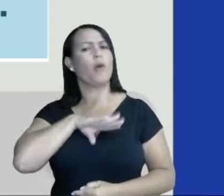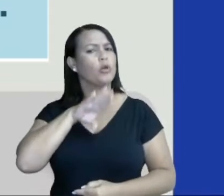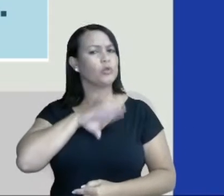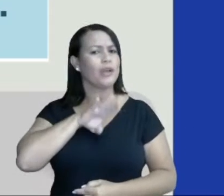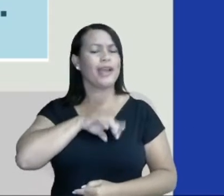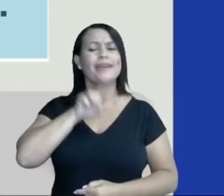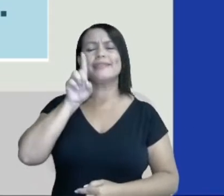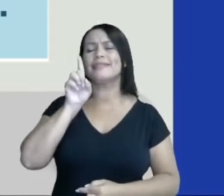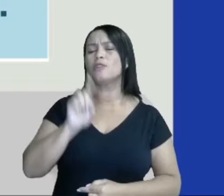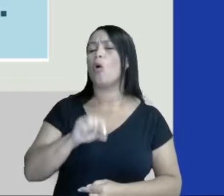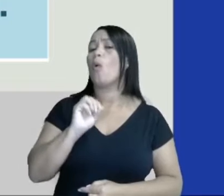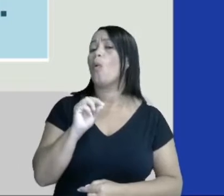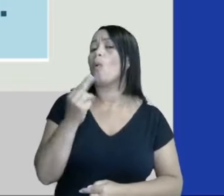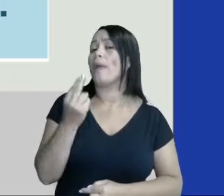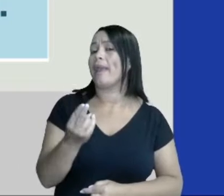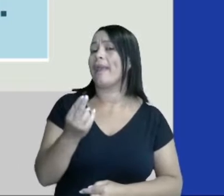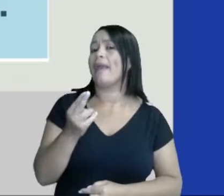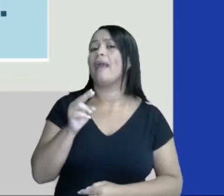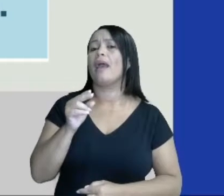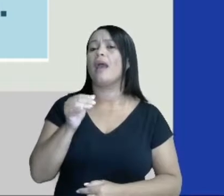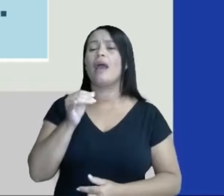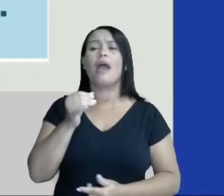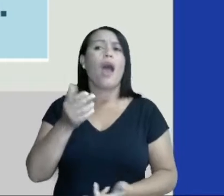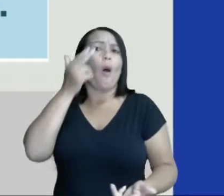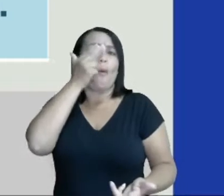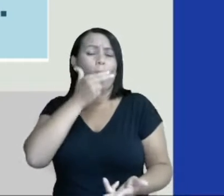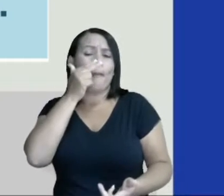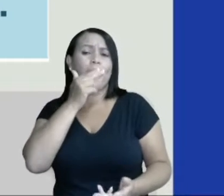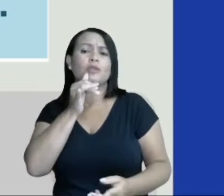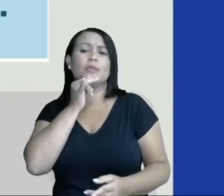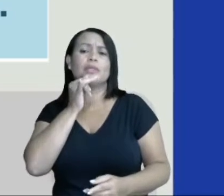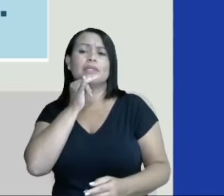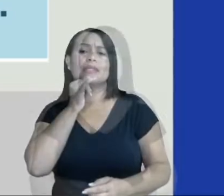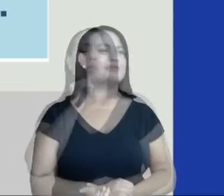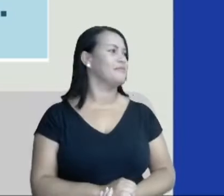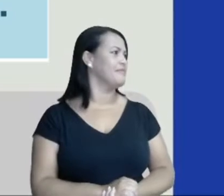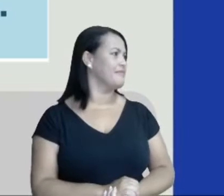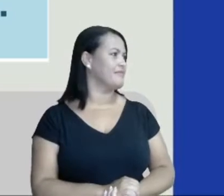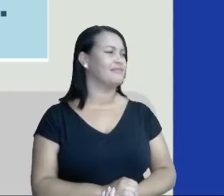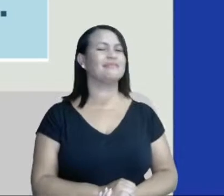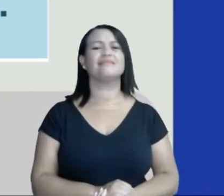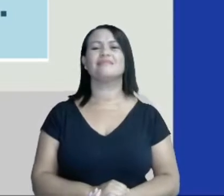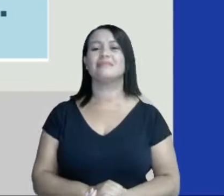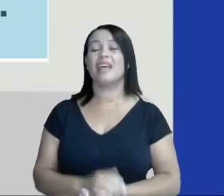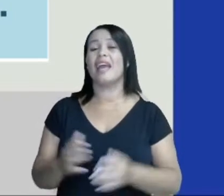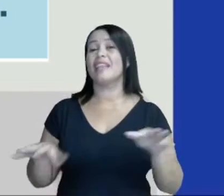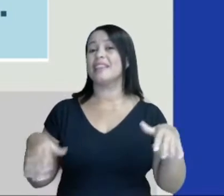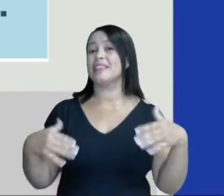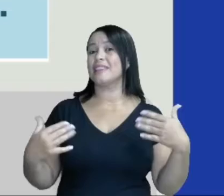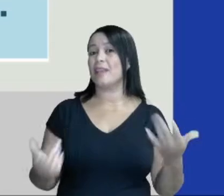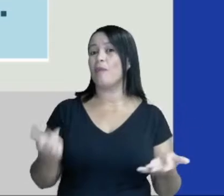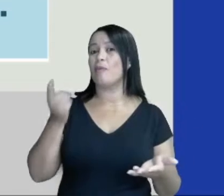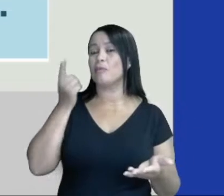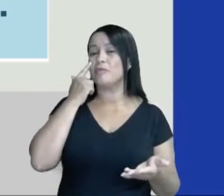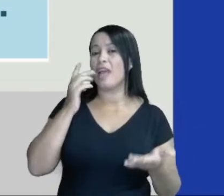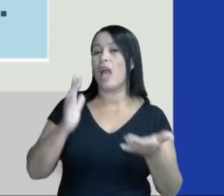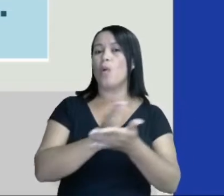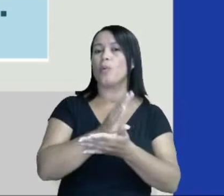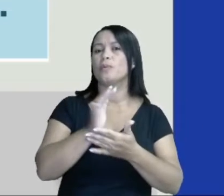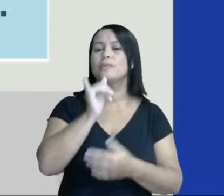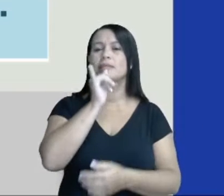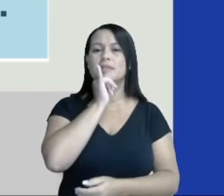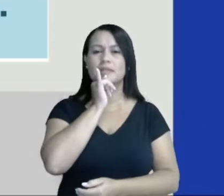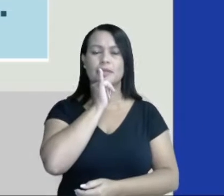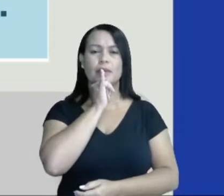é aquele que recebe a ação direta do verbo. Então, vamos ver alguns exemplos. Ó.